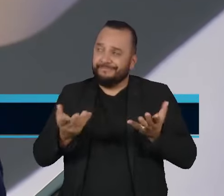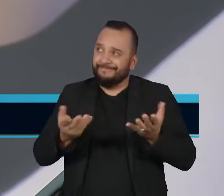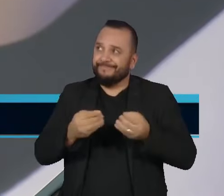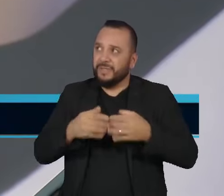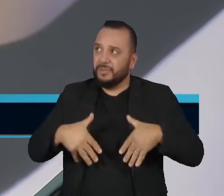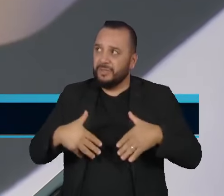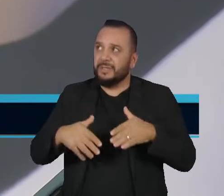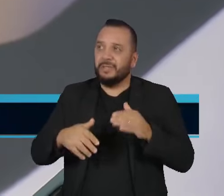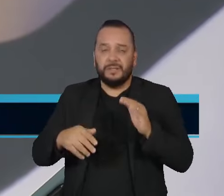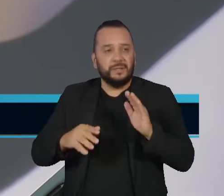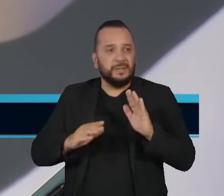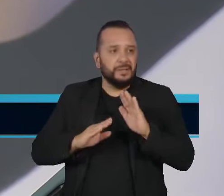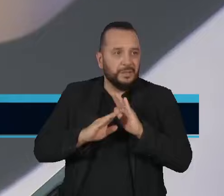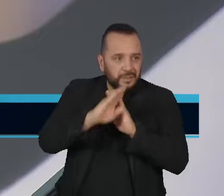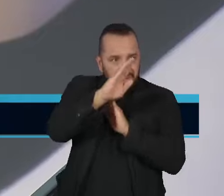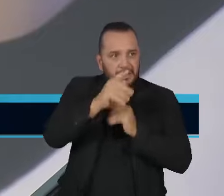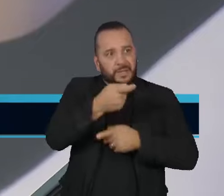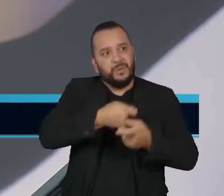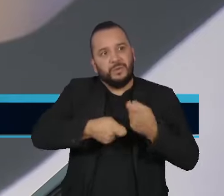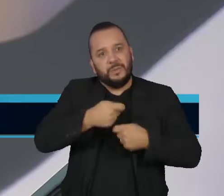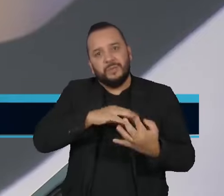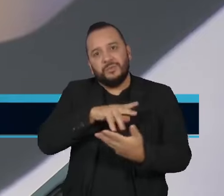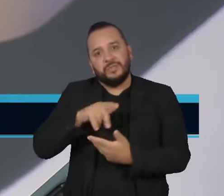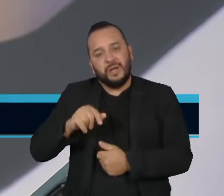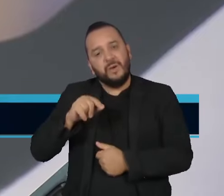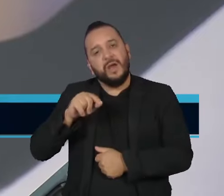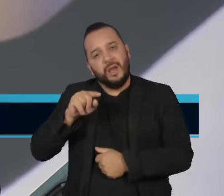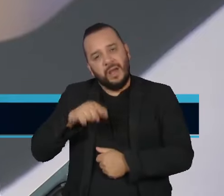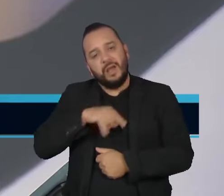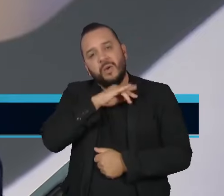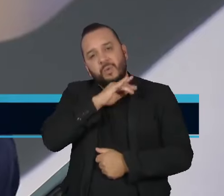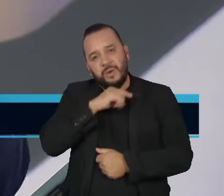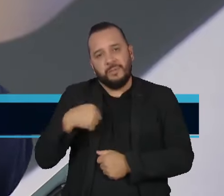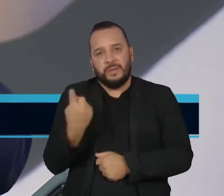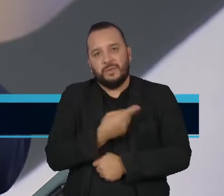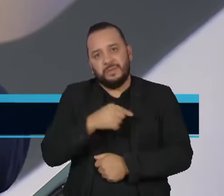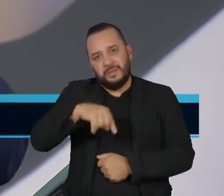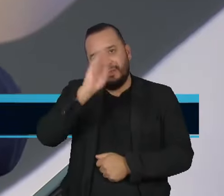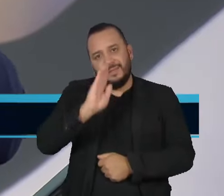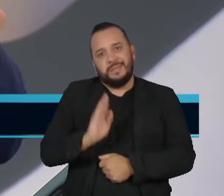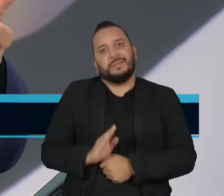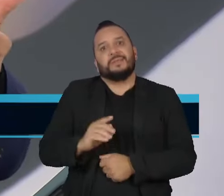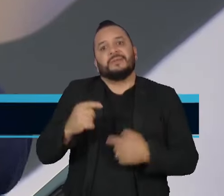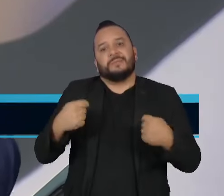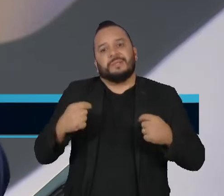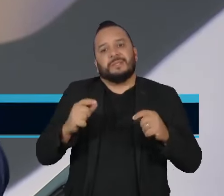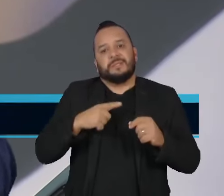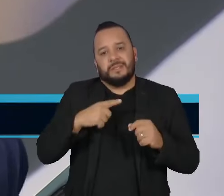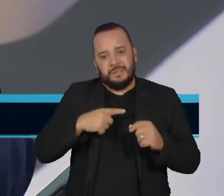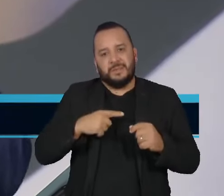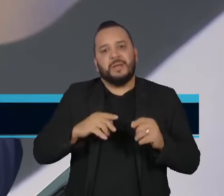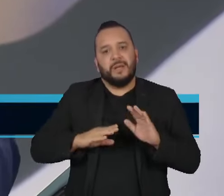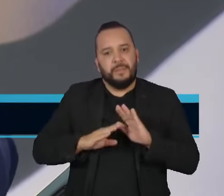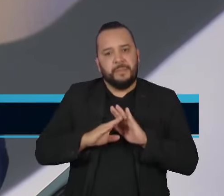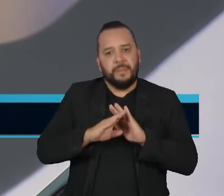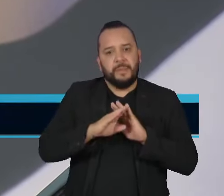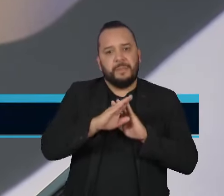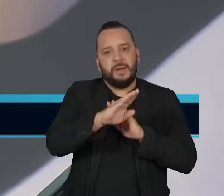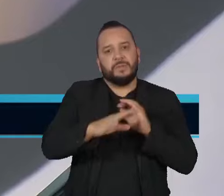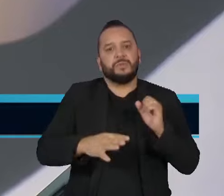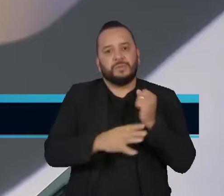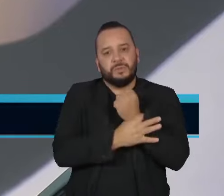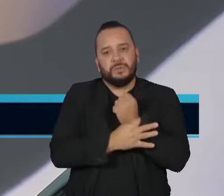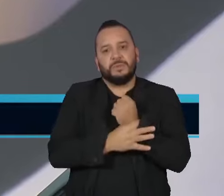que, obviamente, é muito ruim para nós, brasileiros, que precisamos de um cenário de crescimento sustentado, de retomada